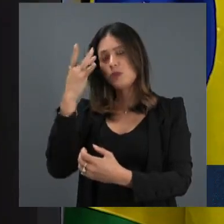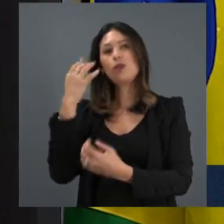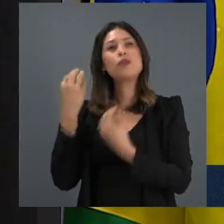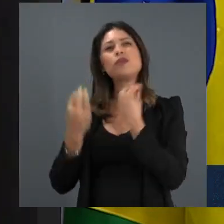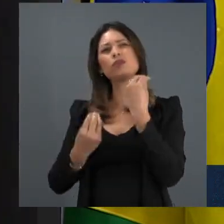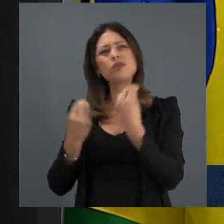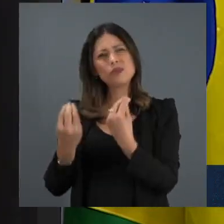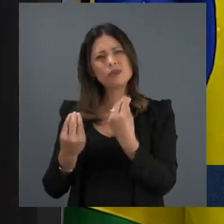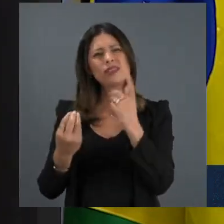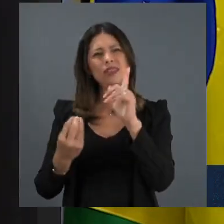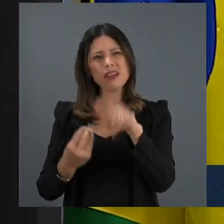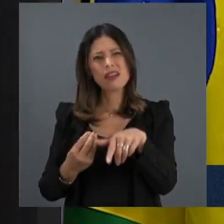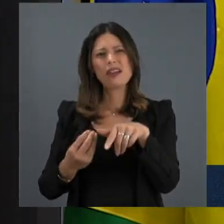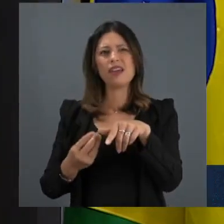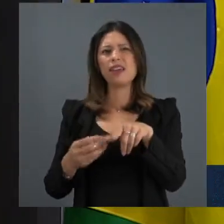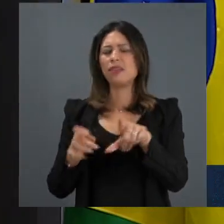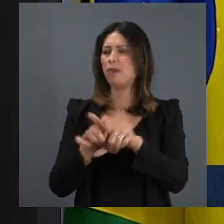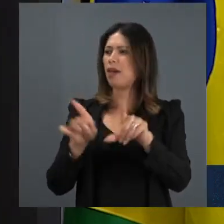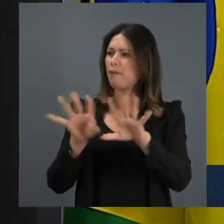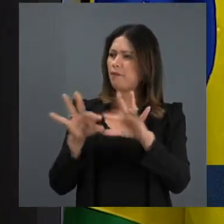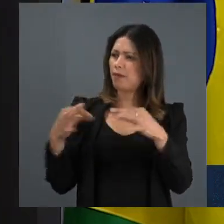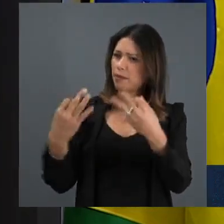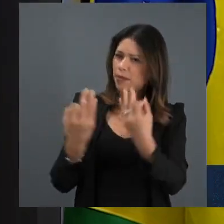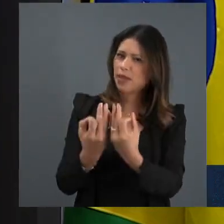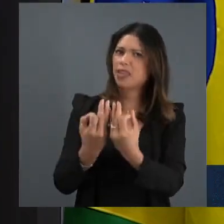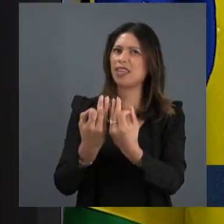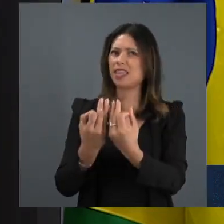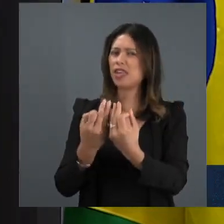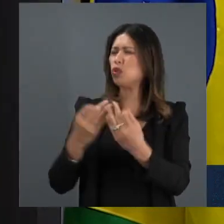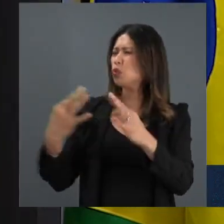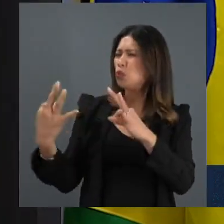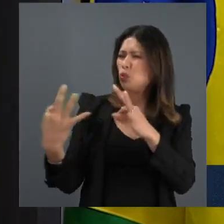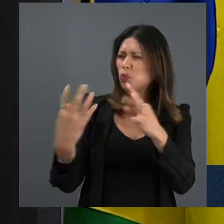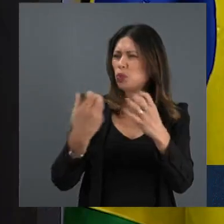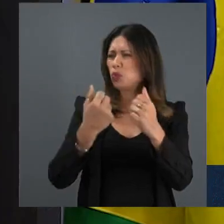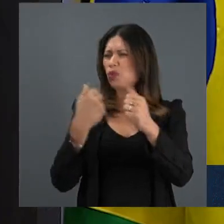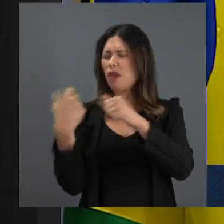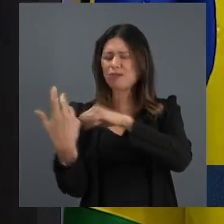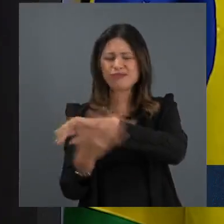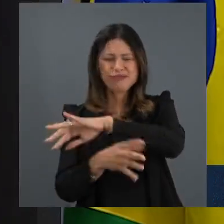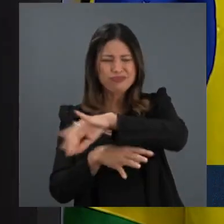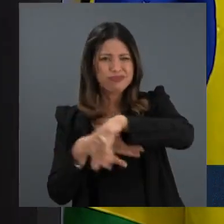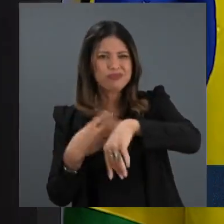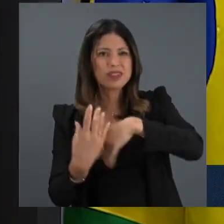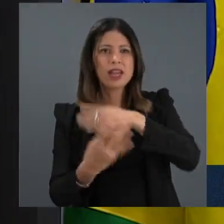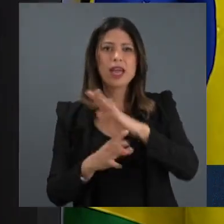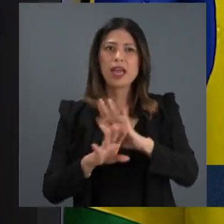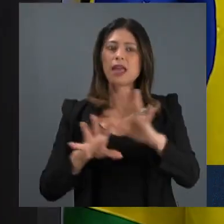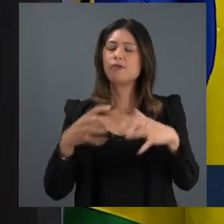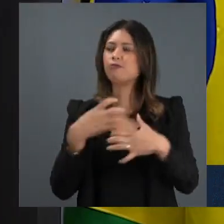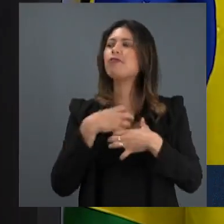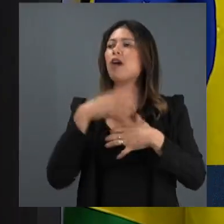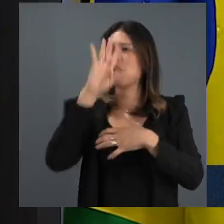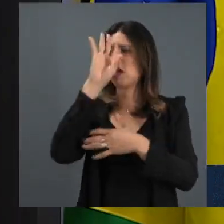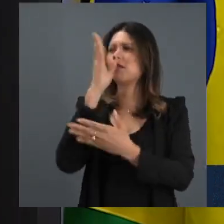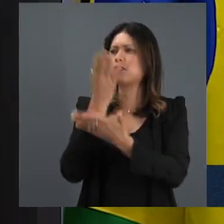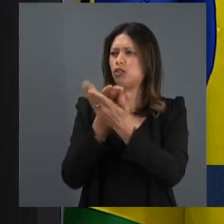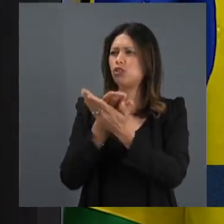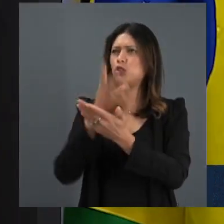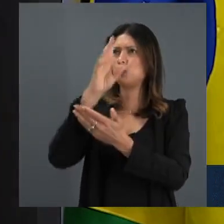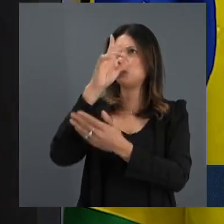tá os arquivos, né? Então foi varrido. E como eu tenho muita fé, senador Paulo